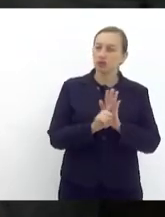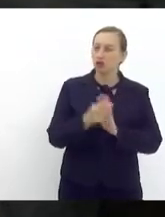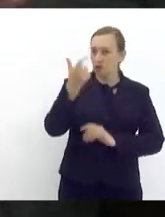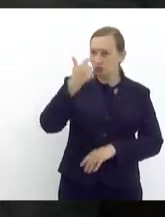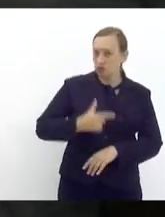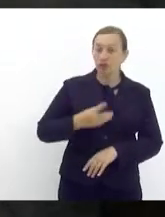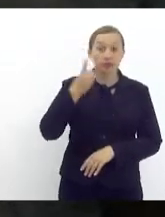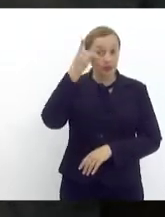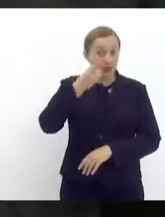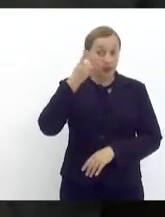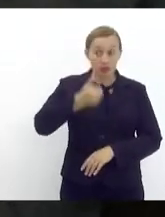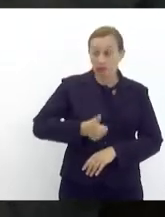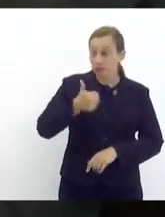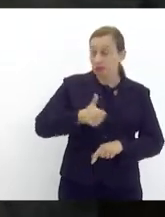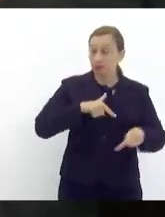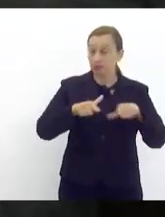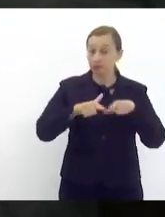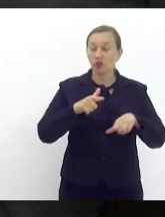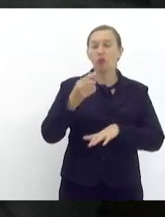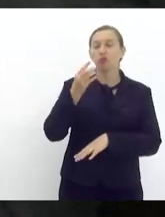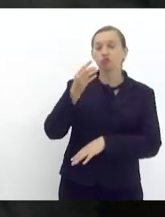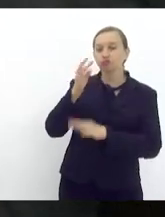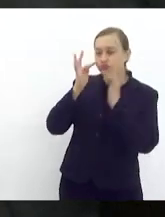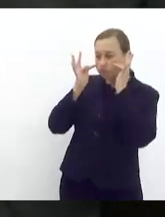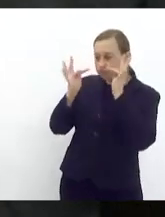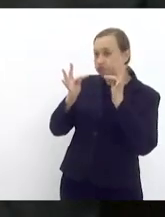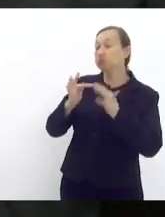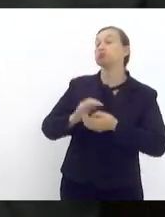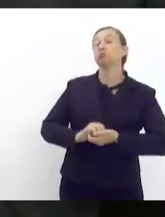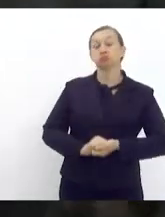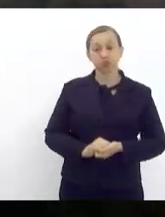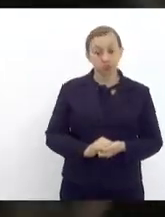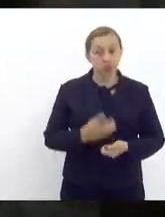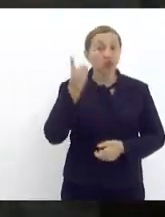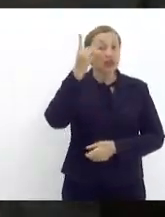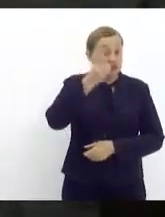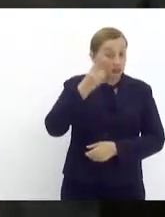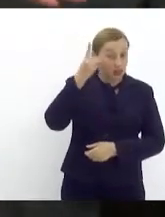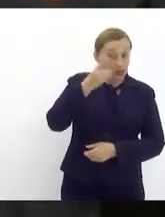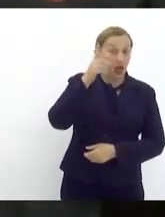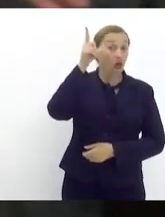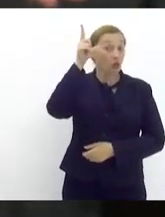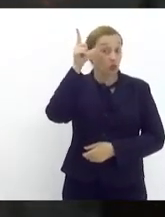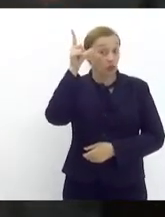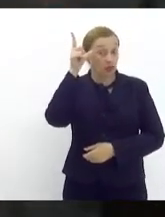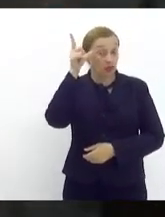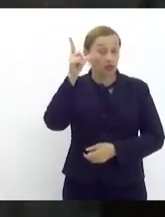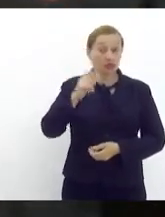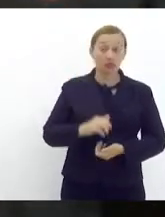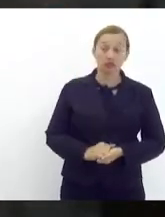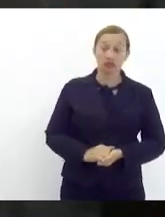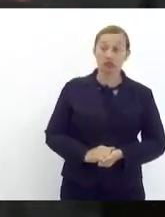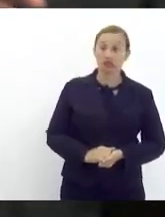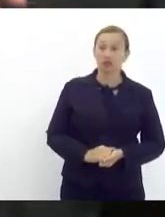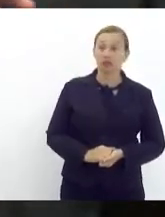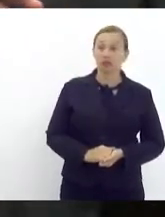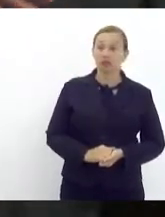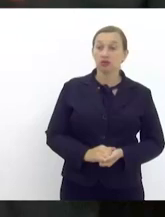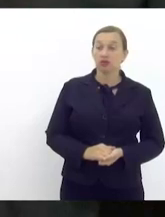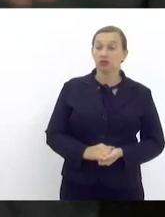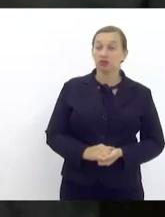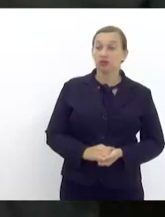deputada de primeiro mandato, sou testemunha de que a deputada Lucinha, ela